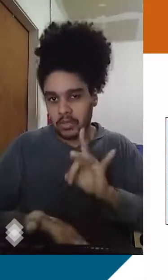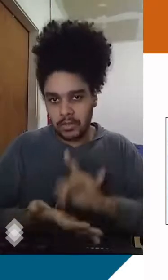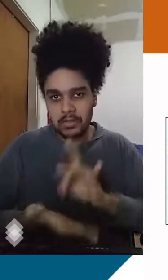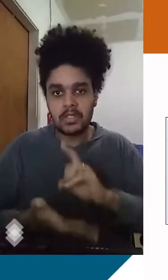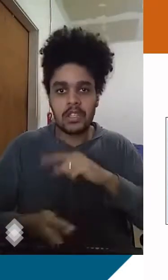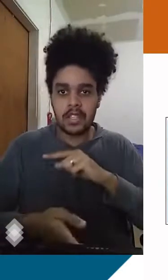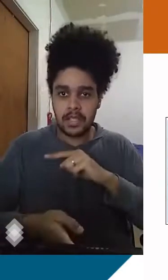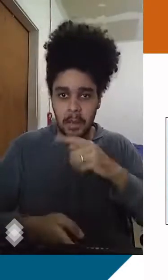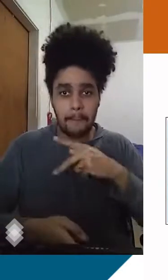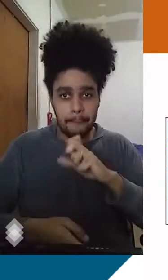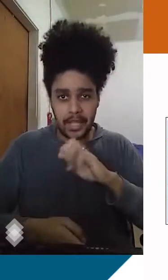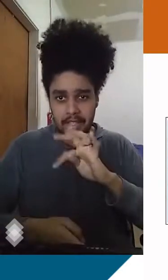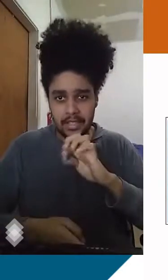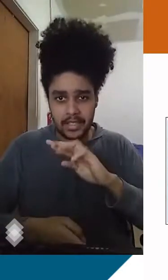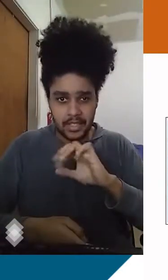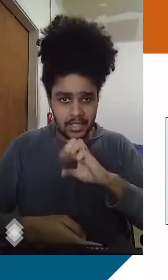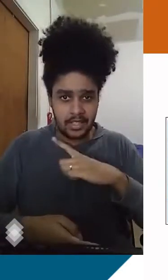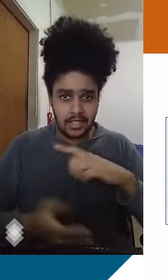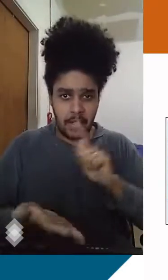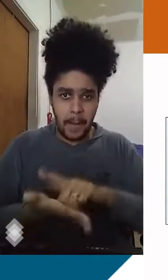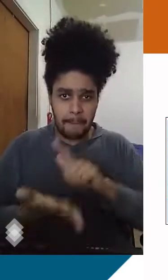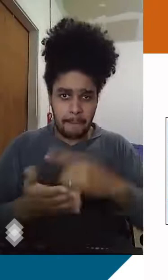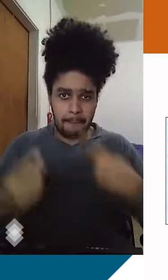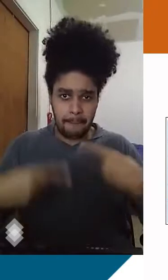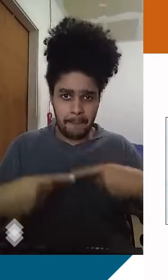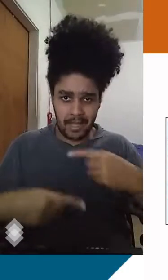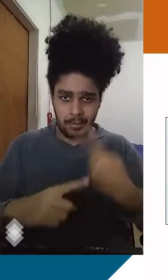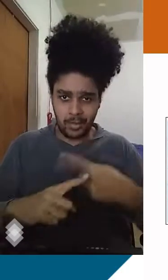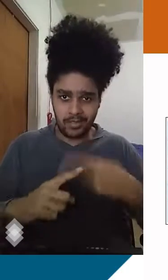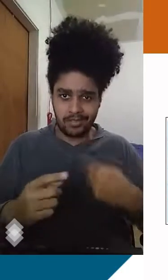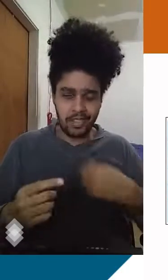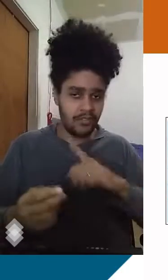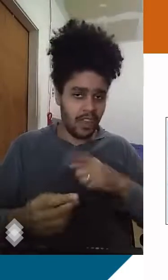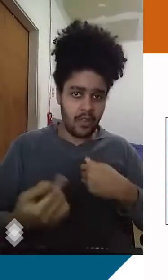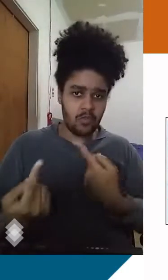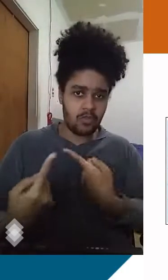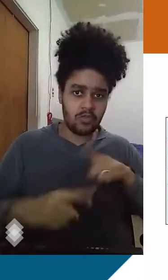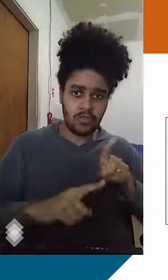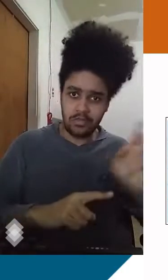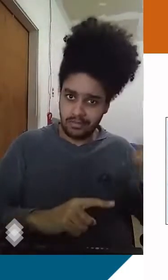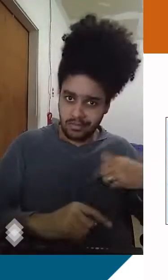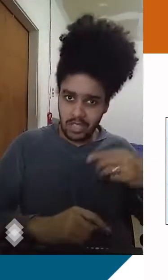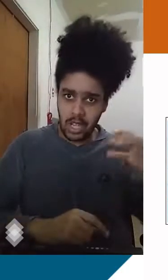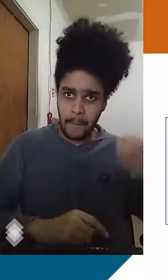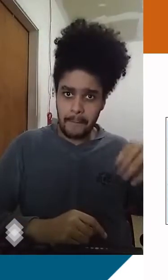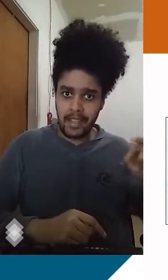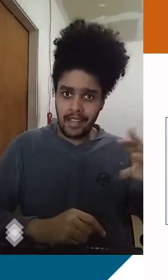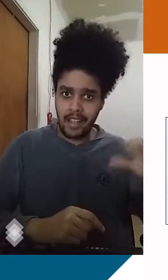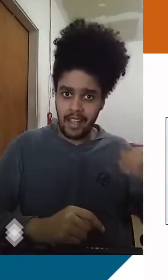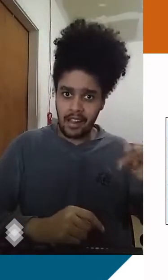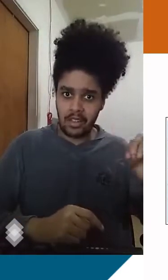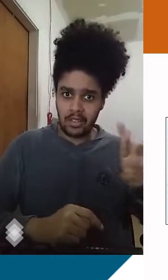próxima à realidade. Inclusive, a projeção de Peters, ela tem um papel aí político que ela vai vir contestando a projeção